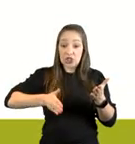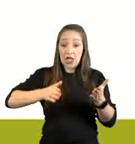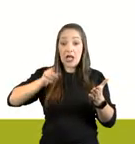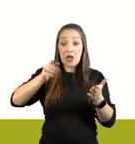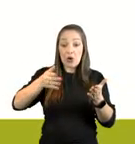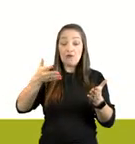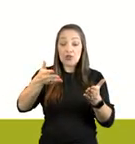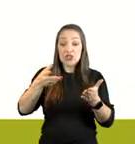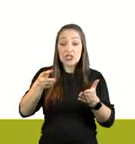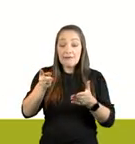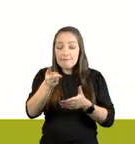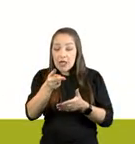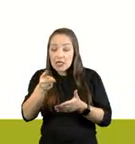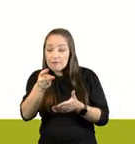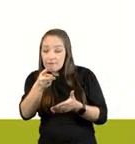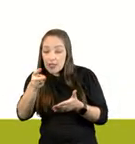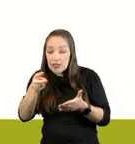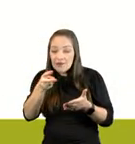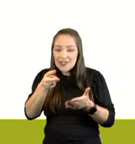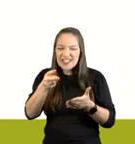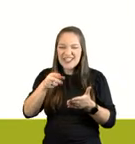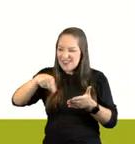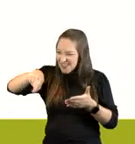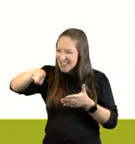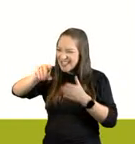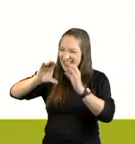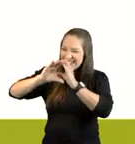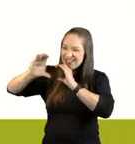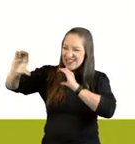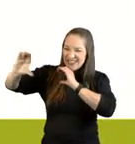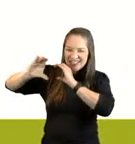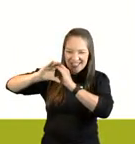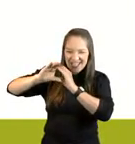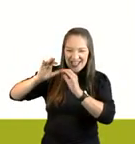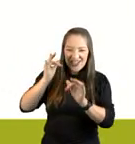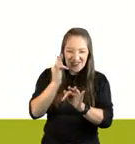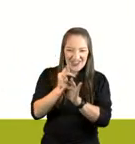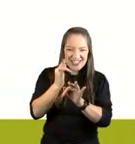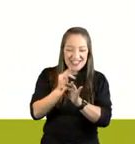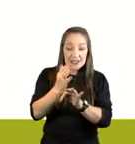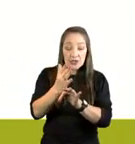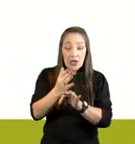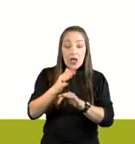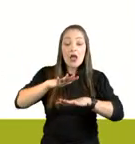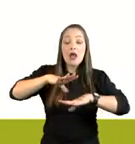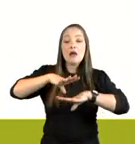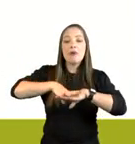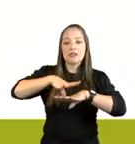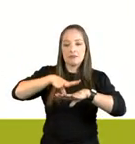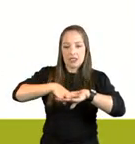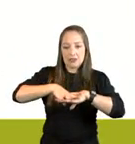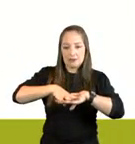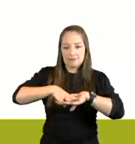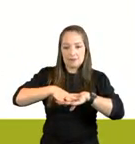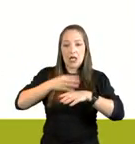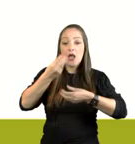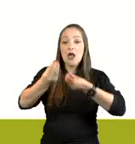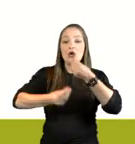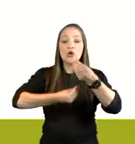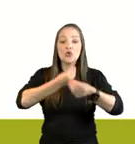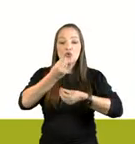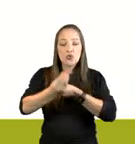mundo aqui, né? Engenheiro, físico, matematicamente. Como que a gente vai fazer? Vendo quanto a